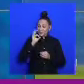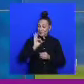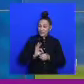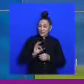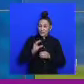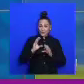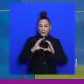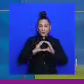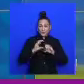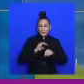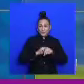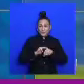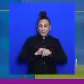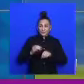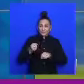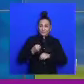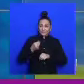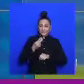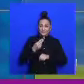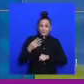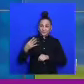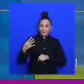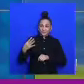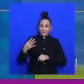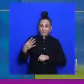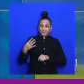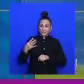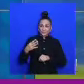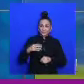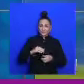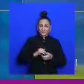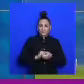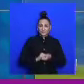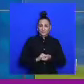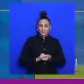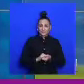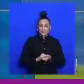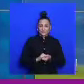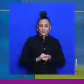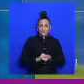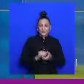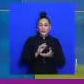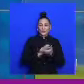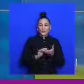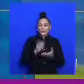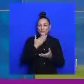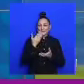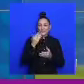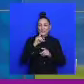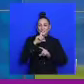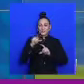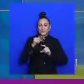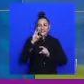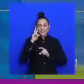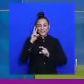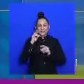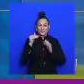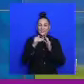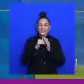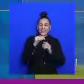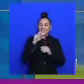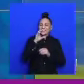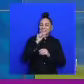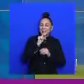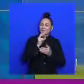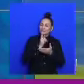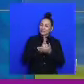Bola marrom, número 24. Marrom, 24. Loto Fácil com sorteios de segunda a